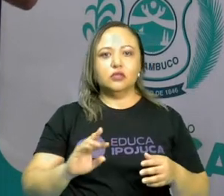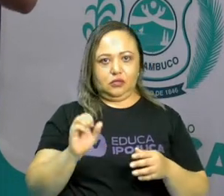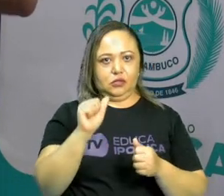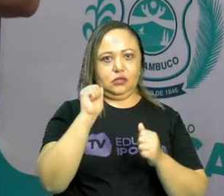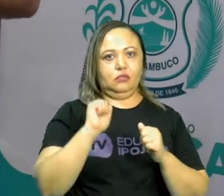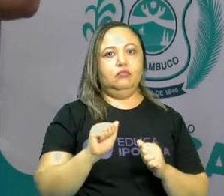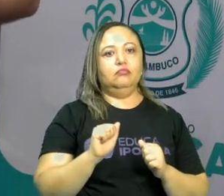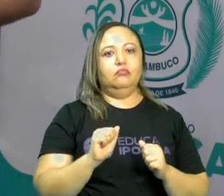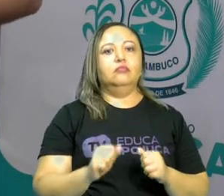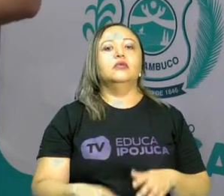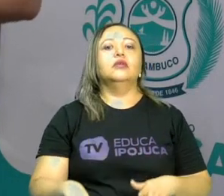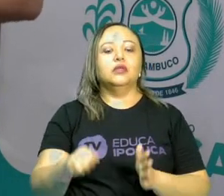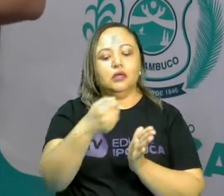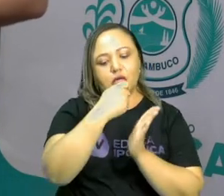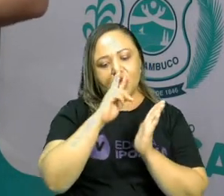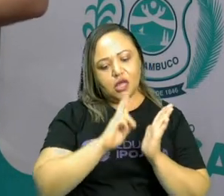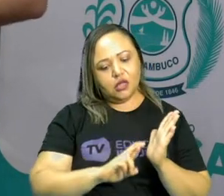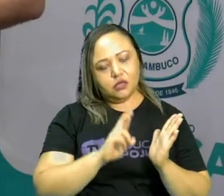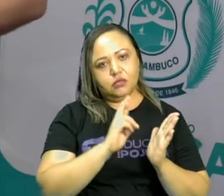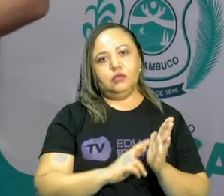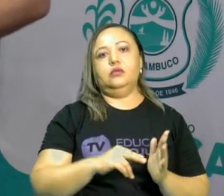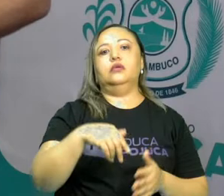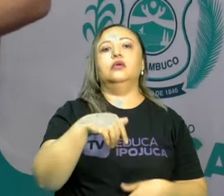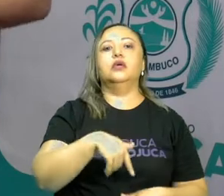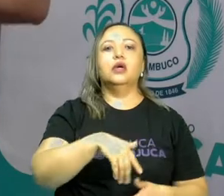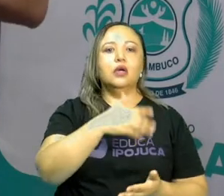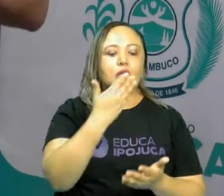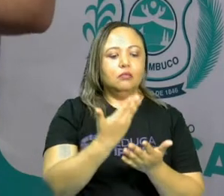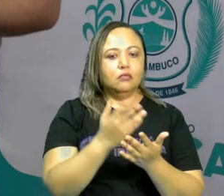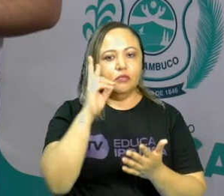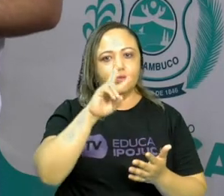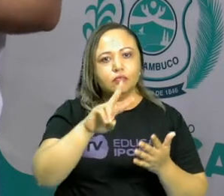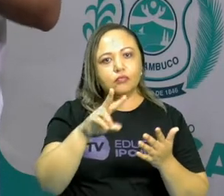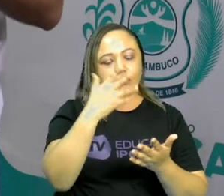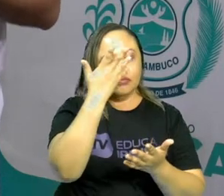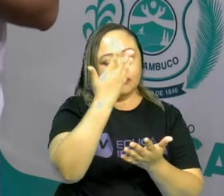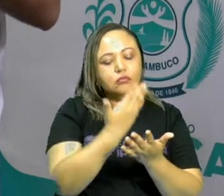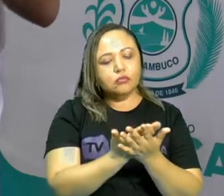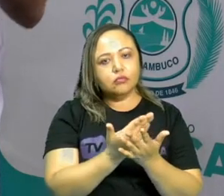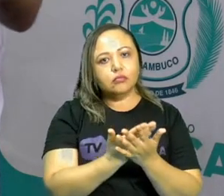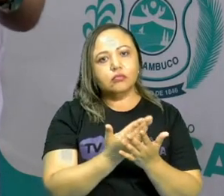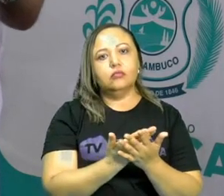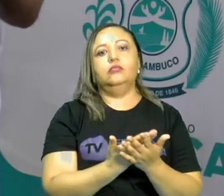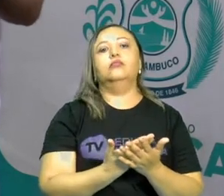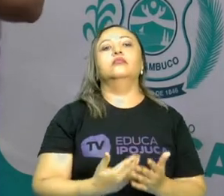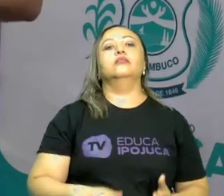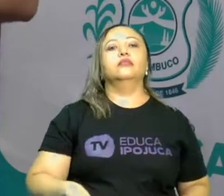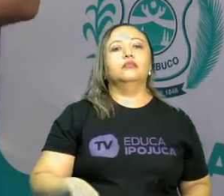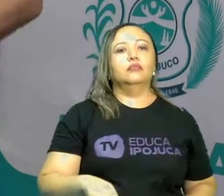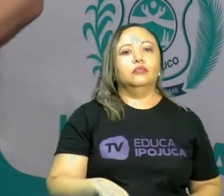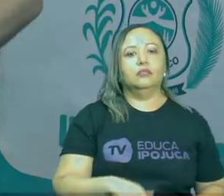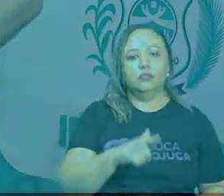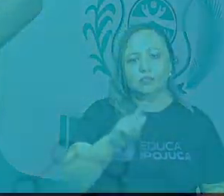respondam a atividade. Nós nos vemos na próxima aula. Fiquem com Deus e um abraço.